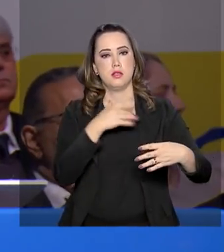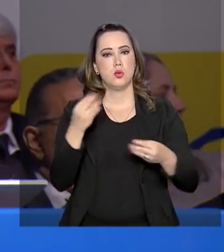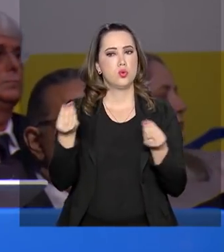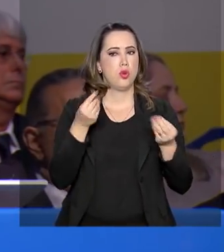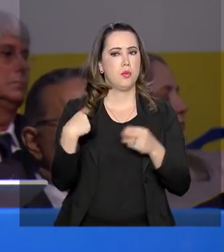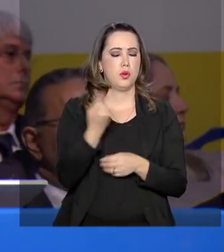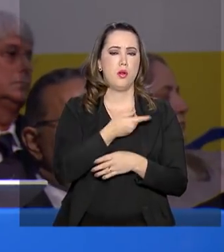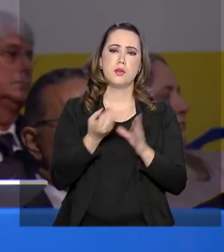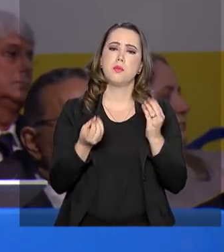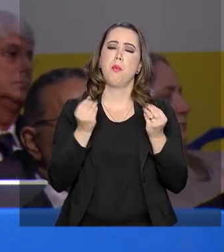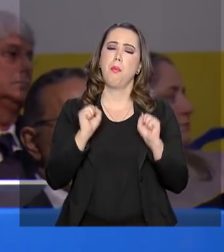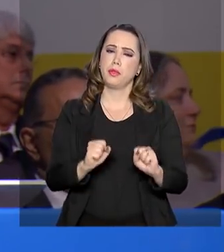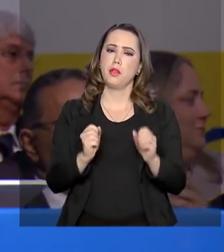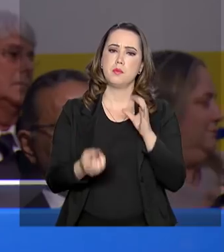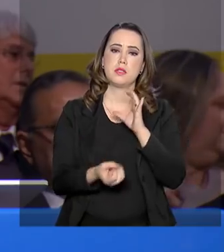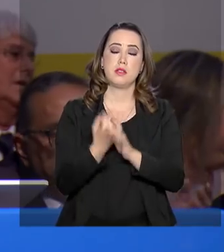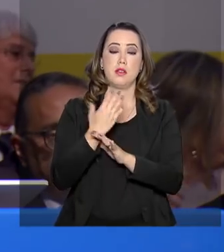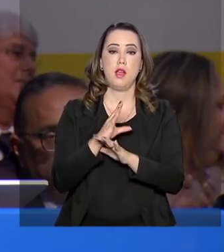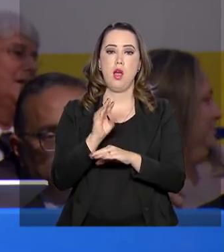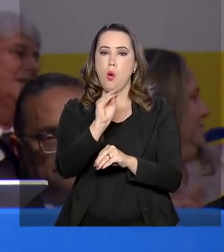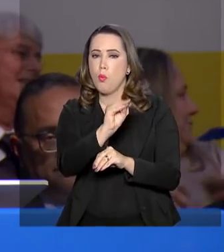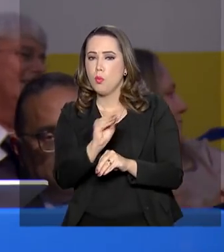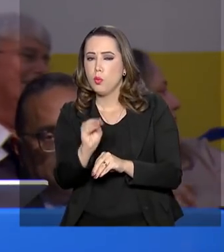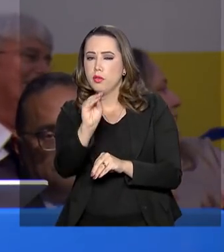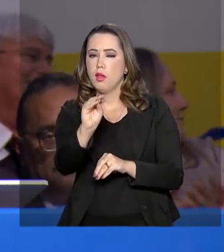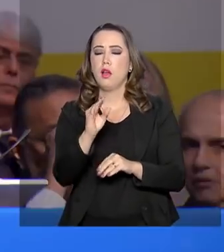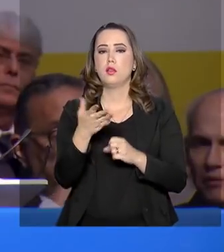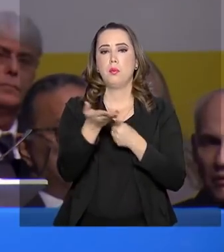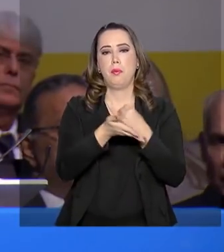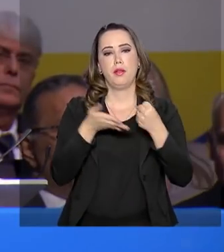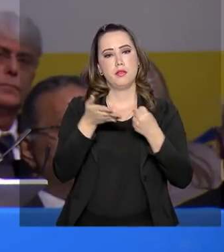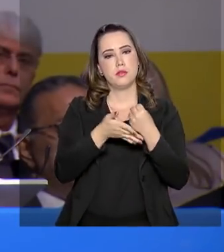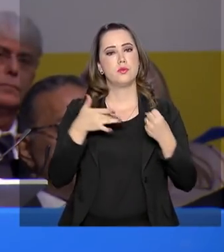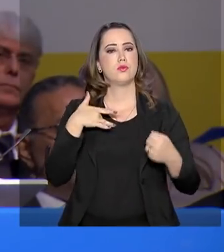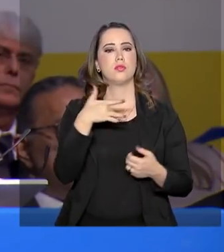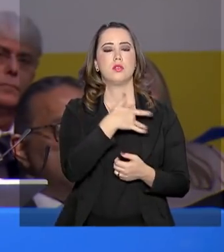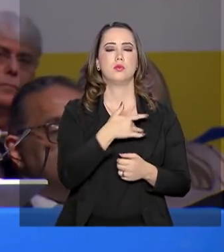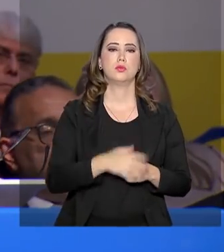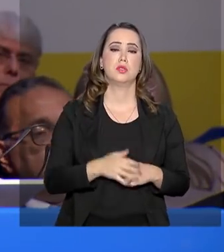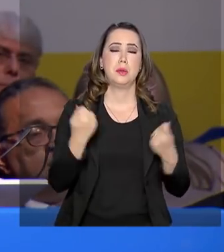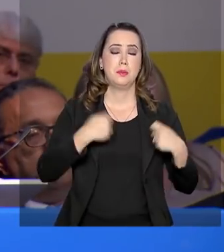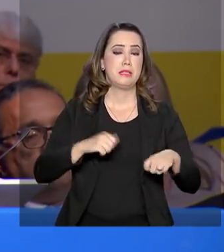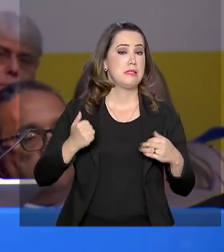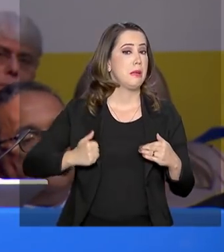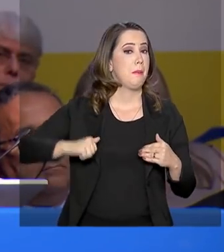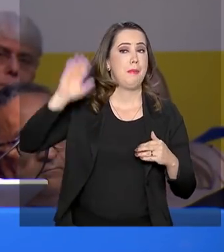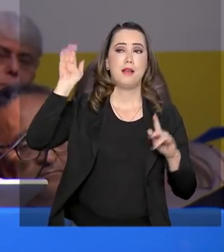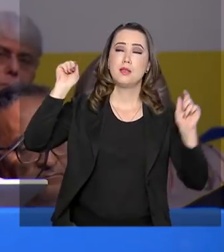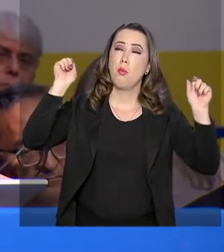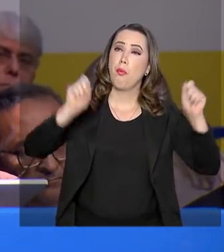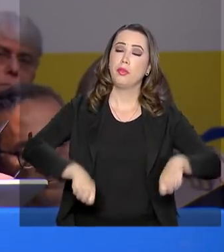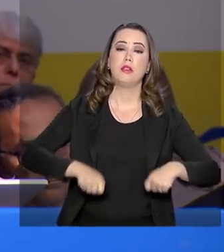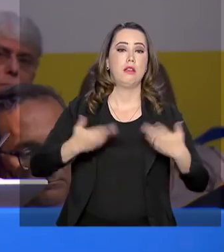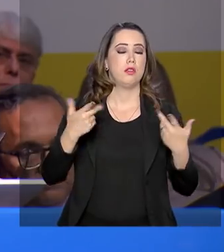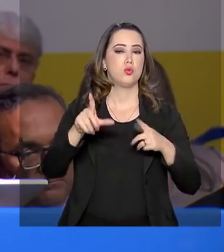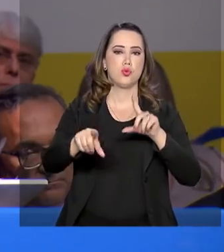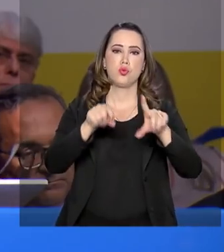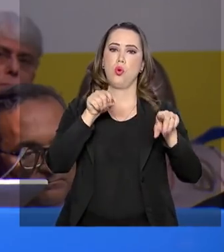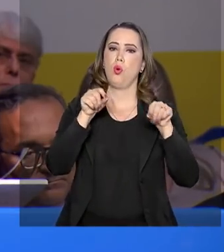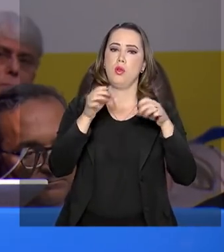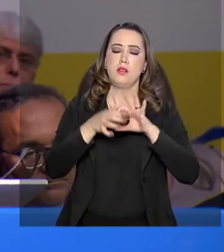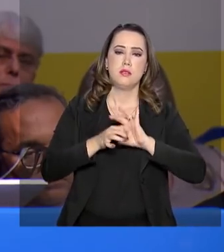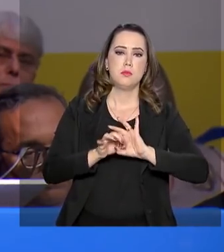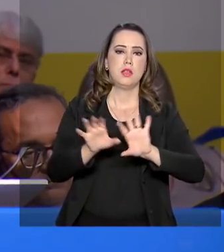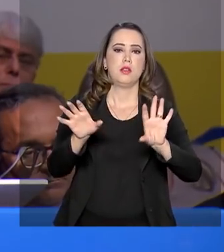gerarmos uma política para a atenção primária de qualidade. Era preciso dar mais capacidade de decisão e